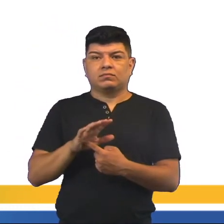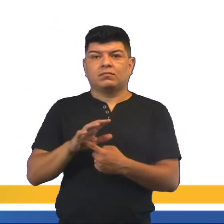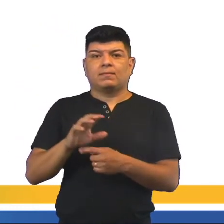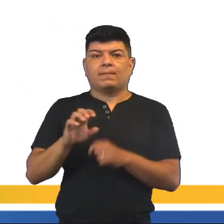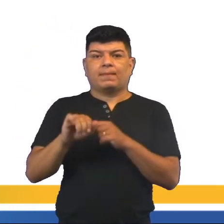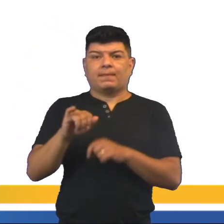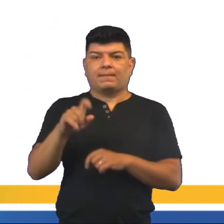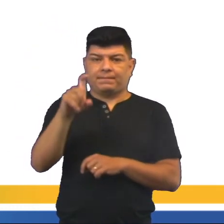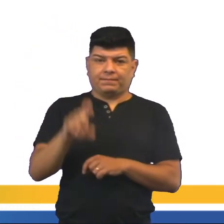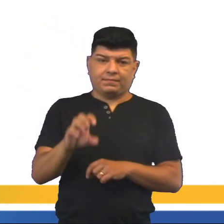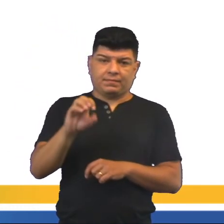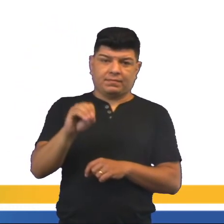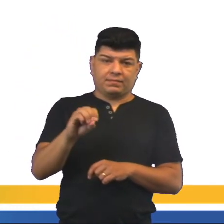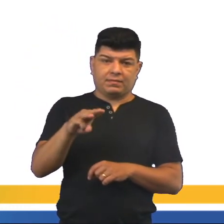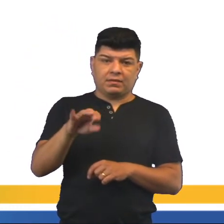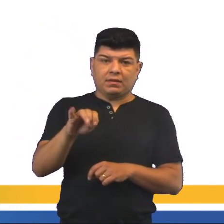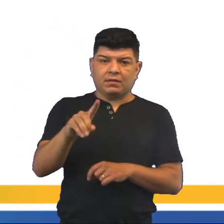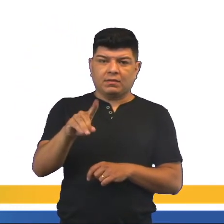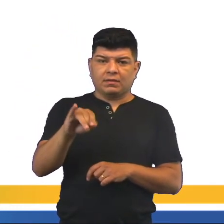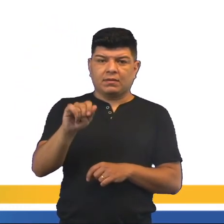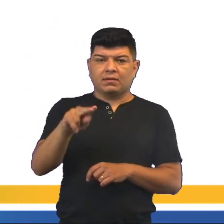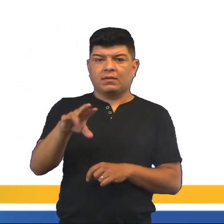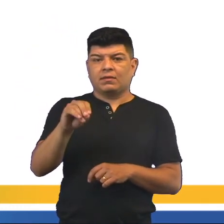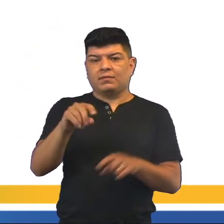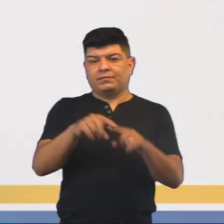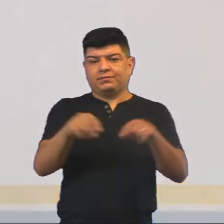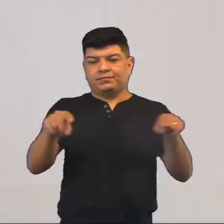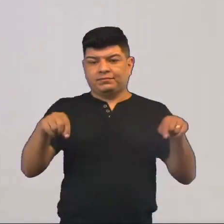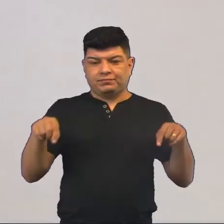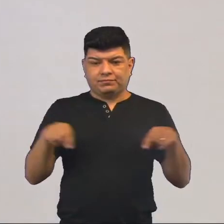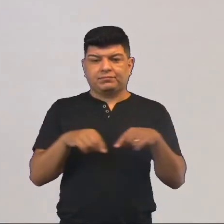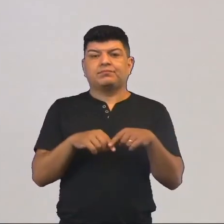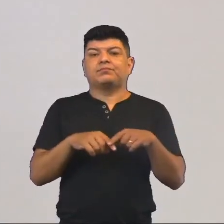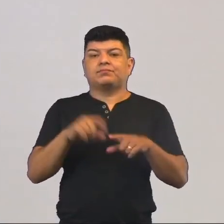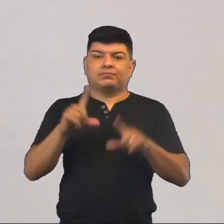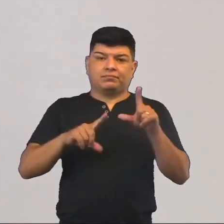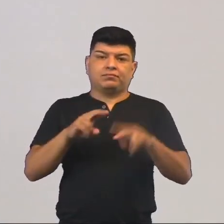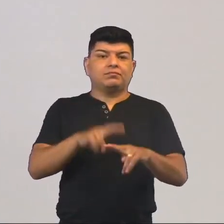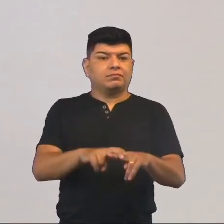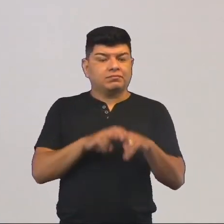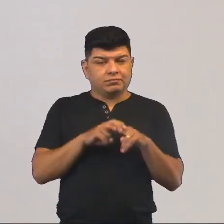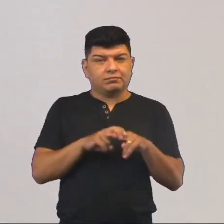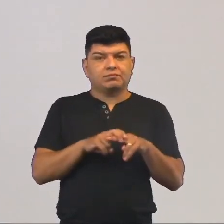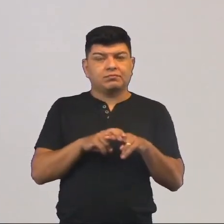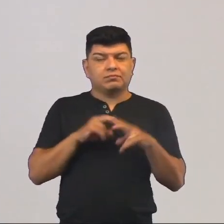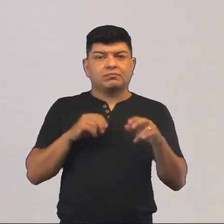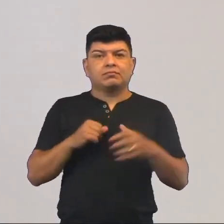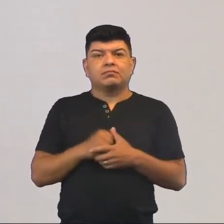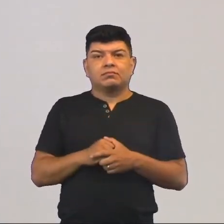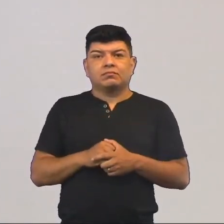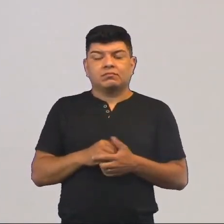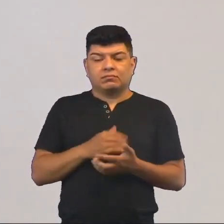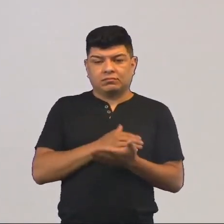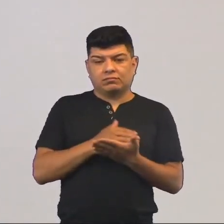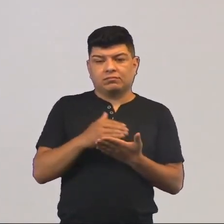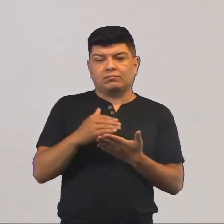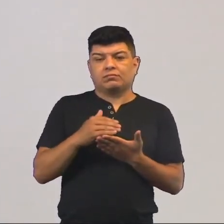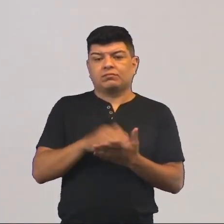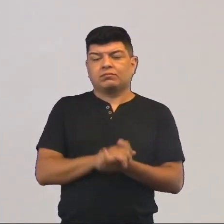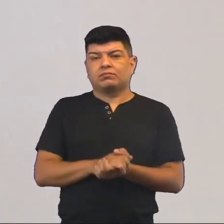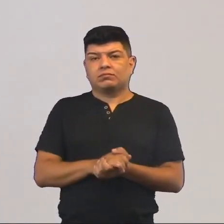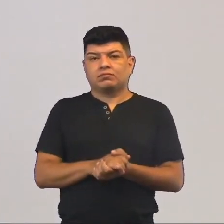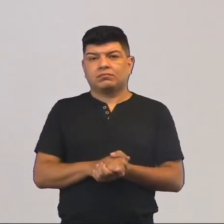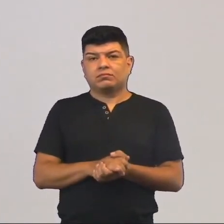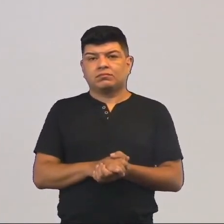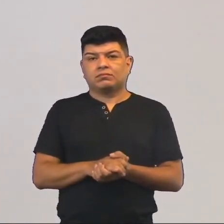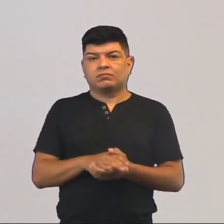eixo mediano da sala, né? Então aí nós percebemos que no início, né, eram